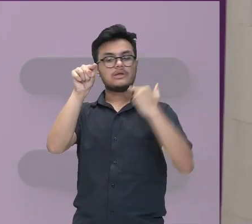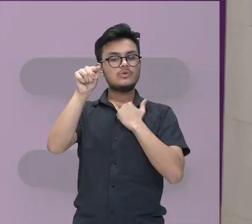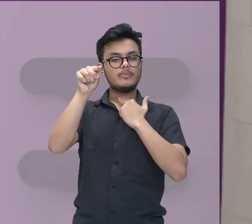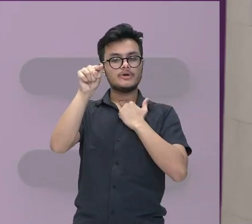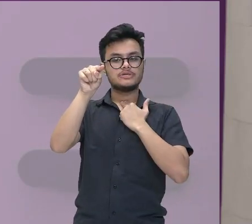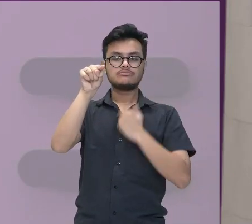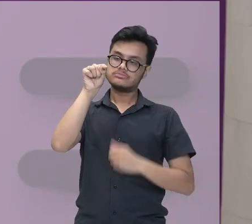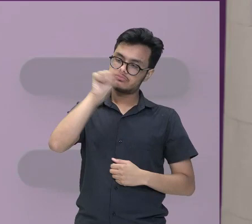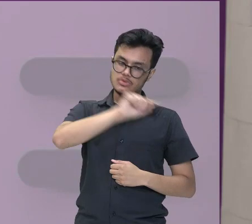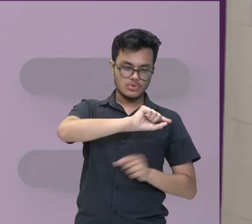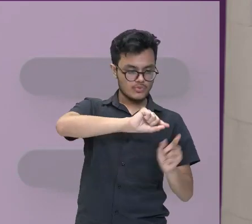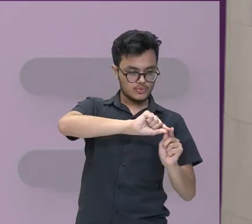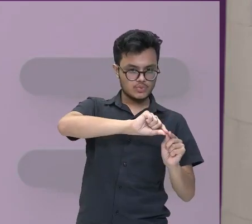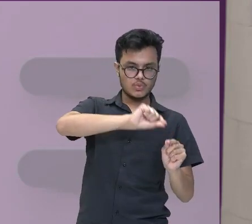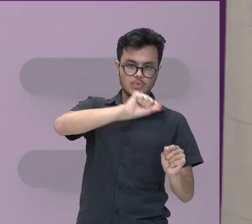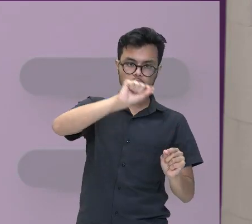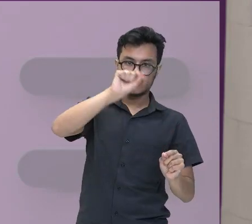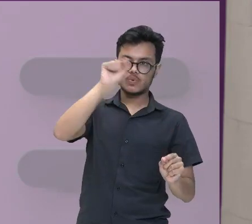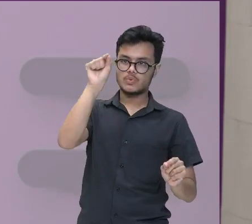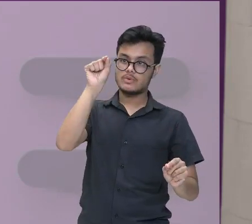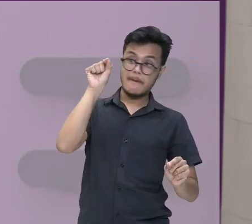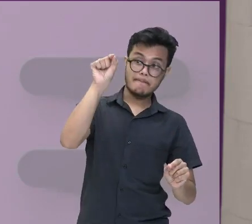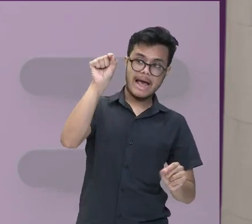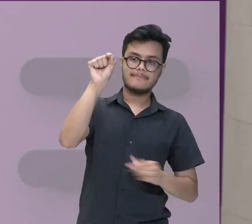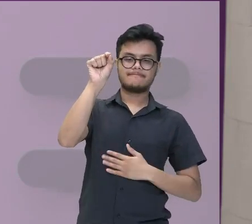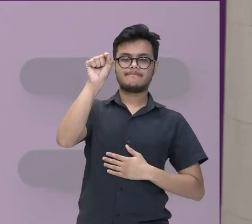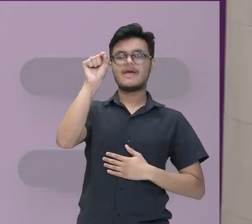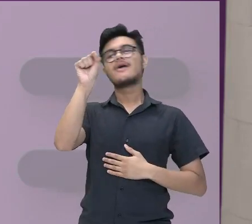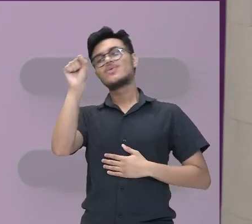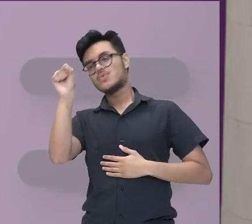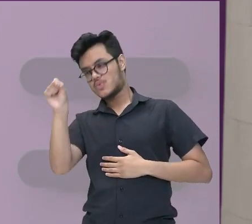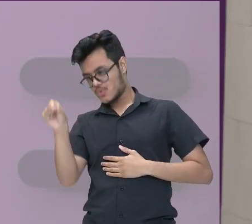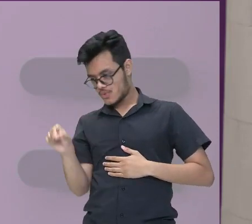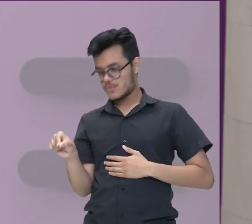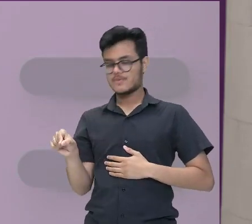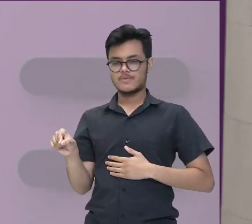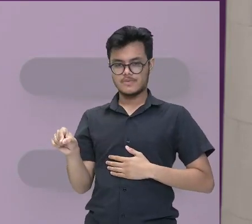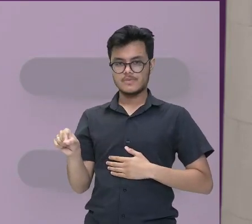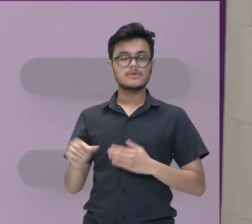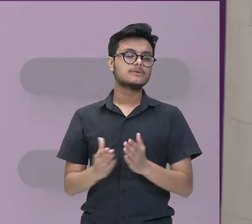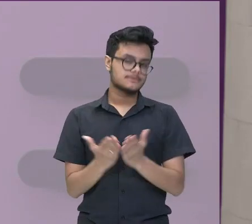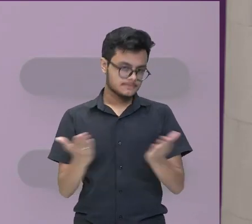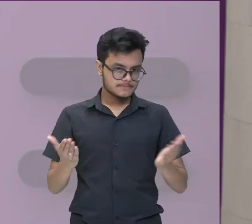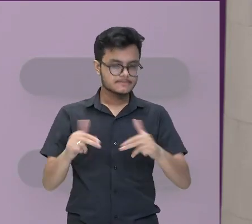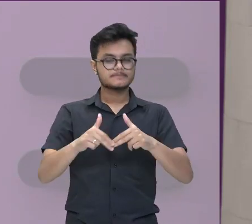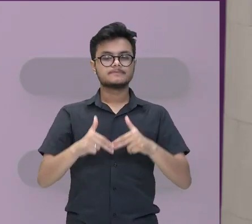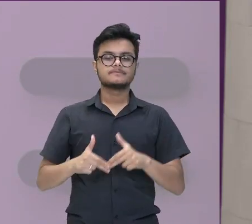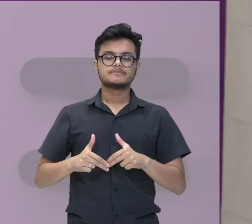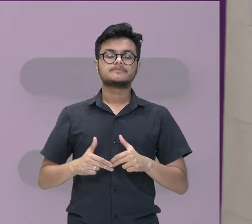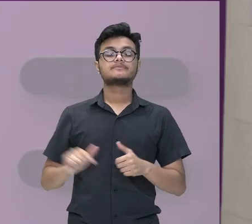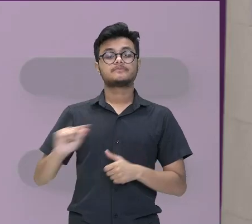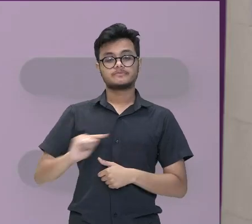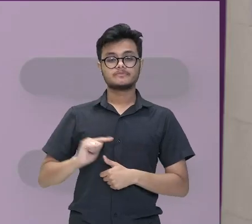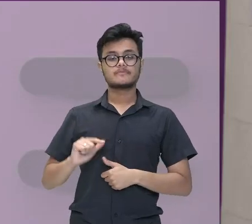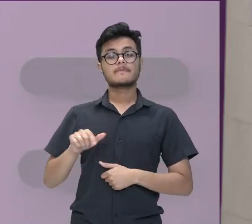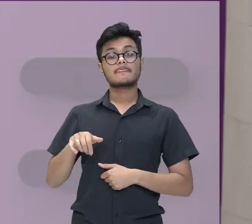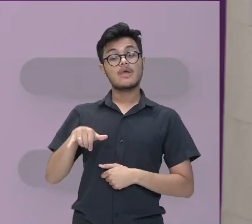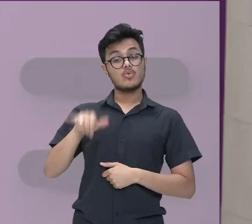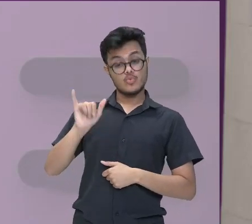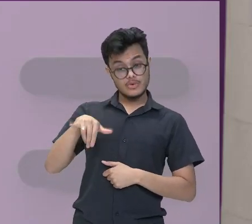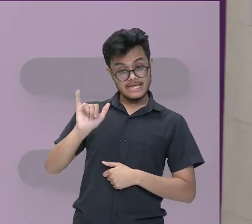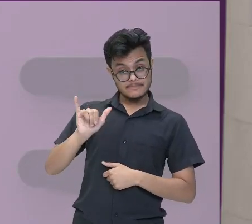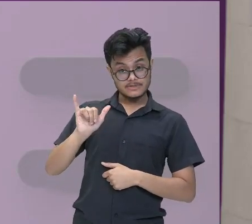parábola, tá? E assim como nós teremos esse ponto máximo no eixo Y, na